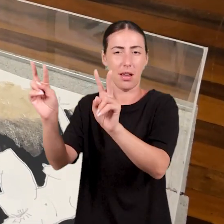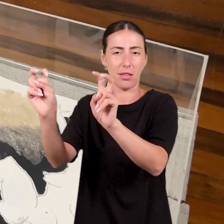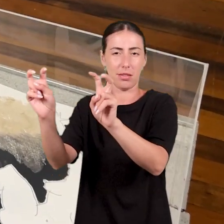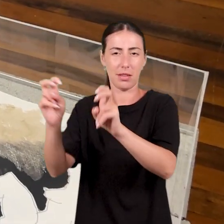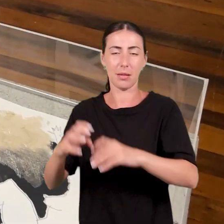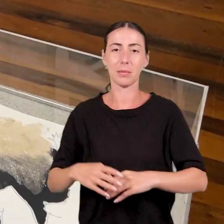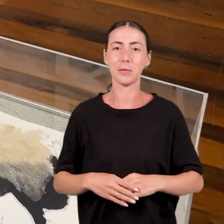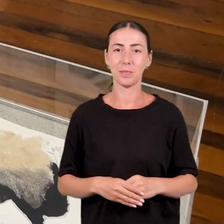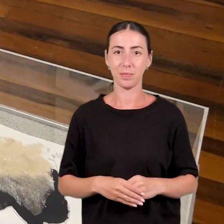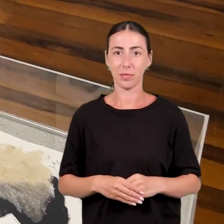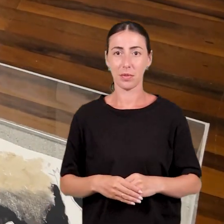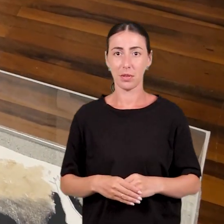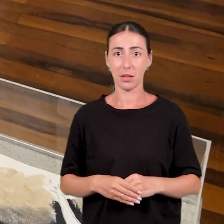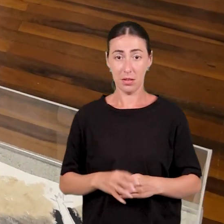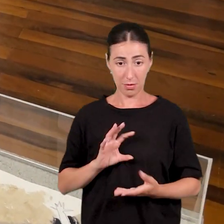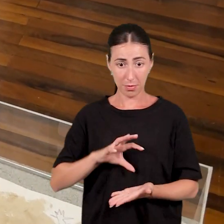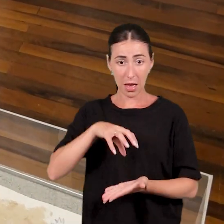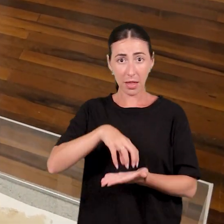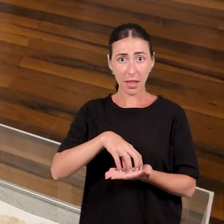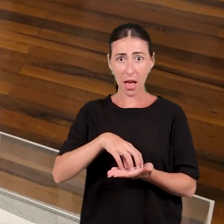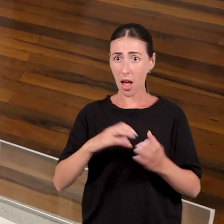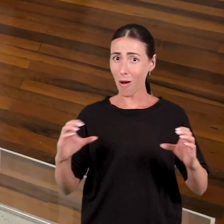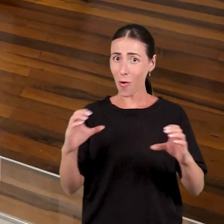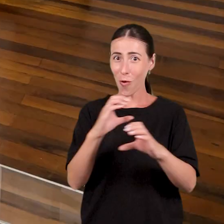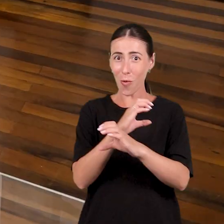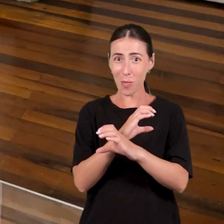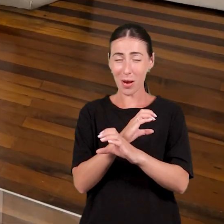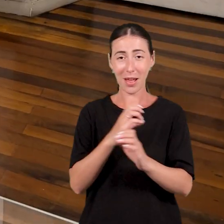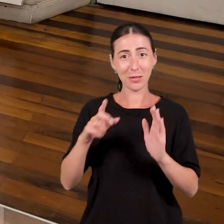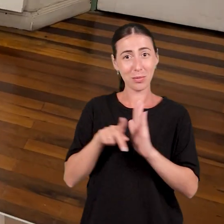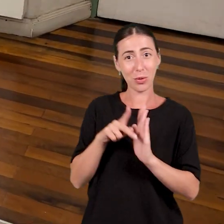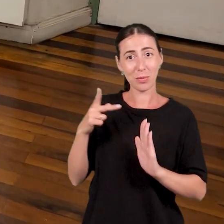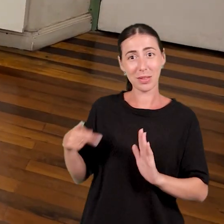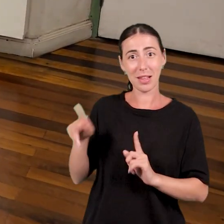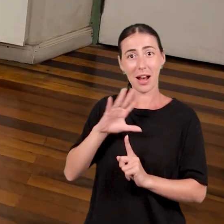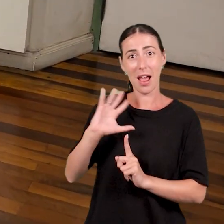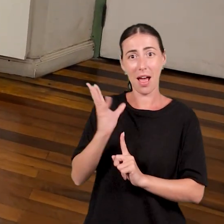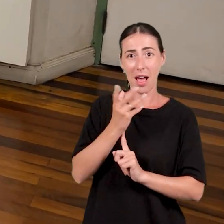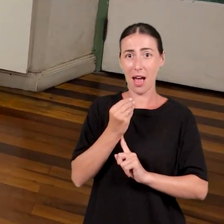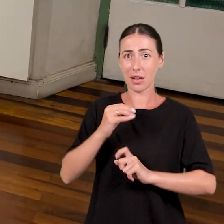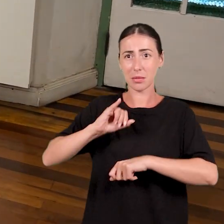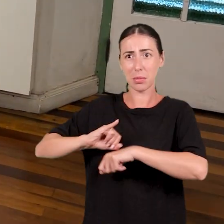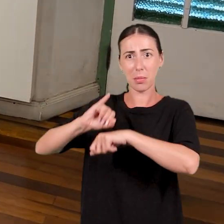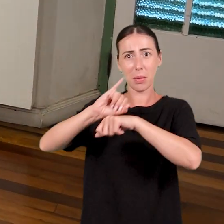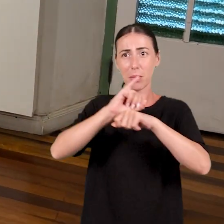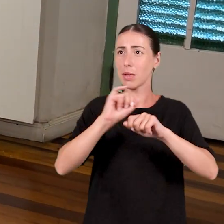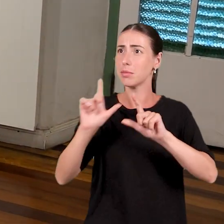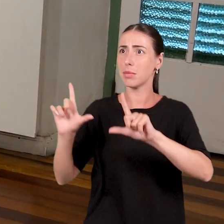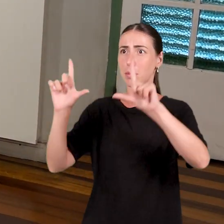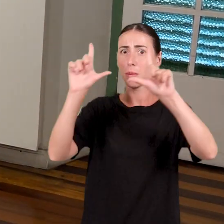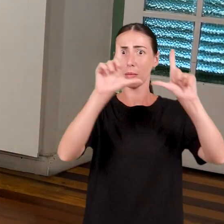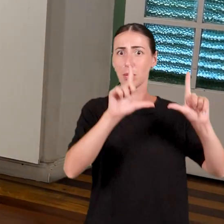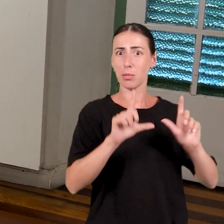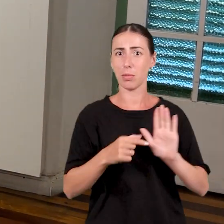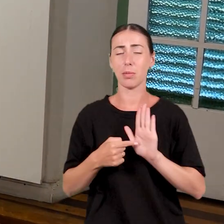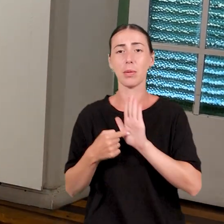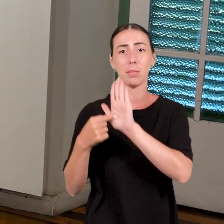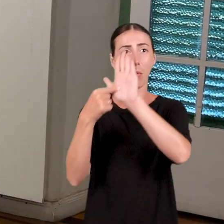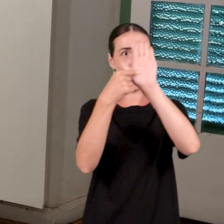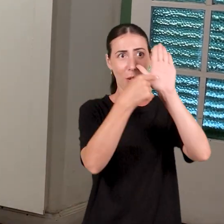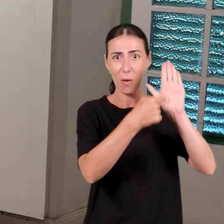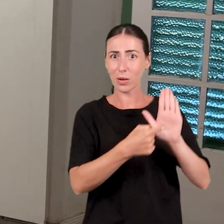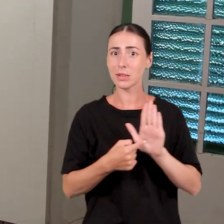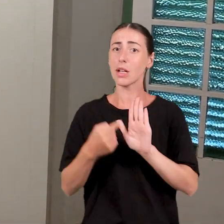olhos do público sobre a mesma compreensão que orientou a criação do acervo artístico Paulo Gaiardi durante os anos subsequentes à morte